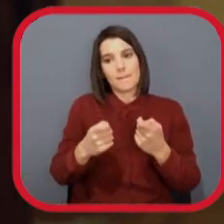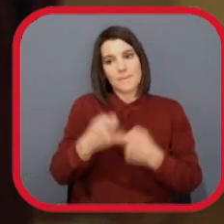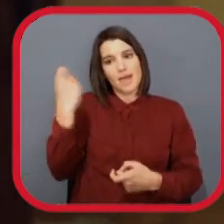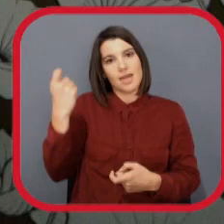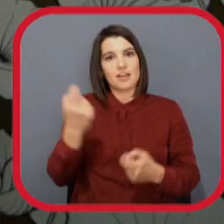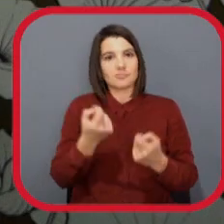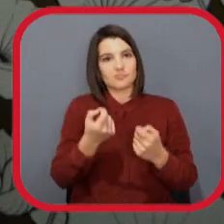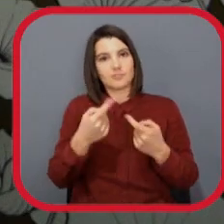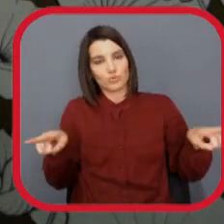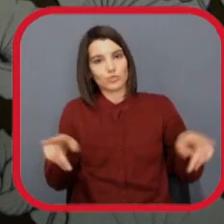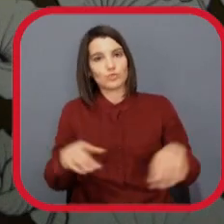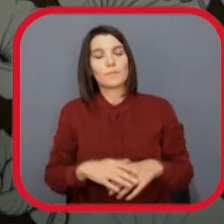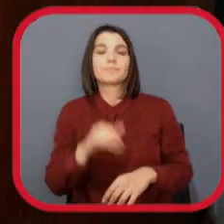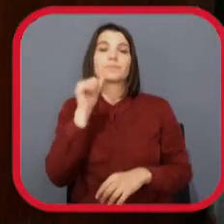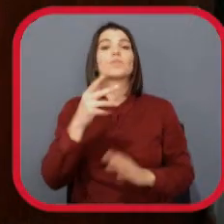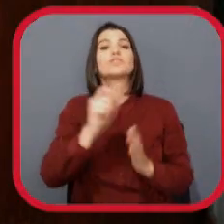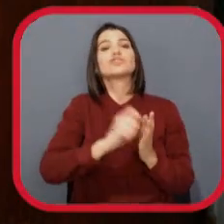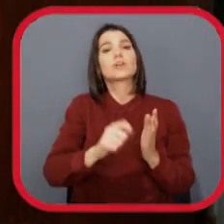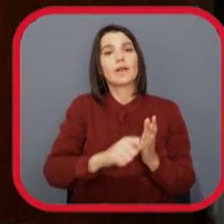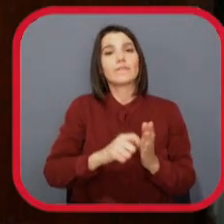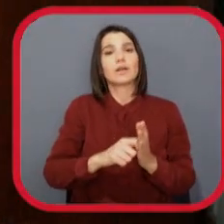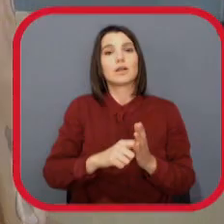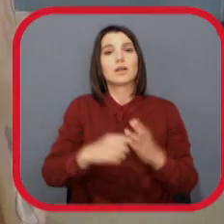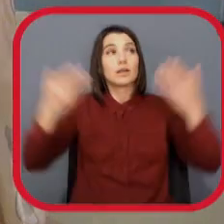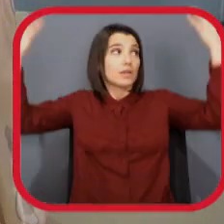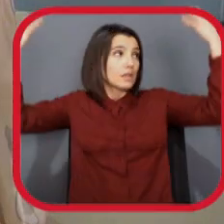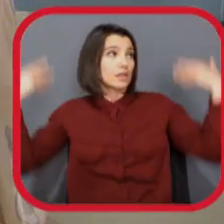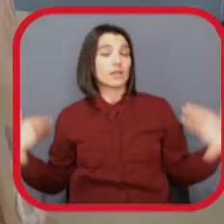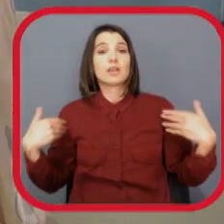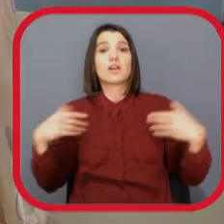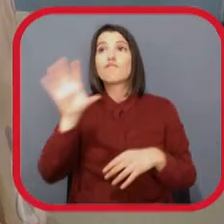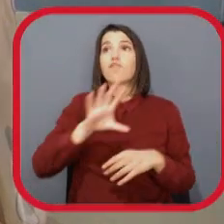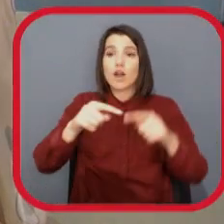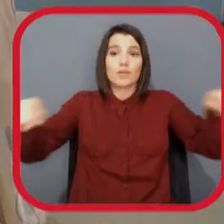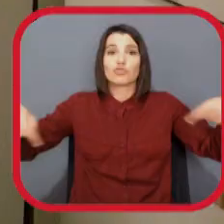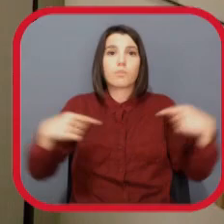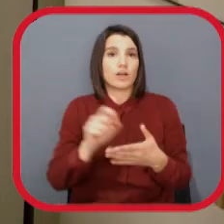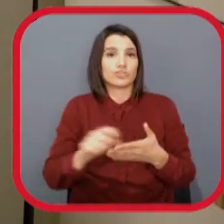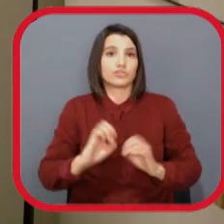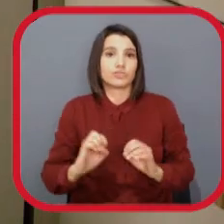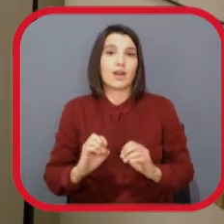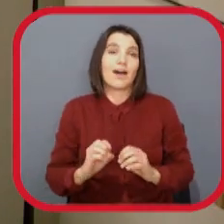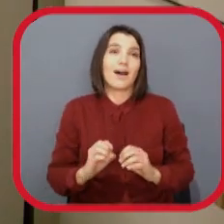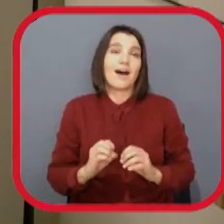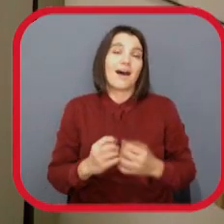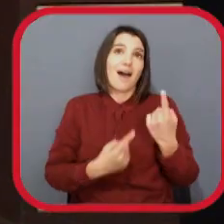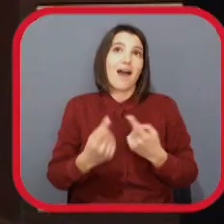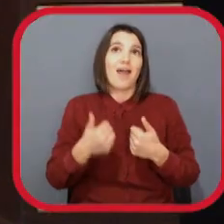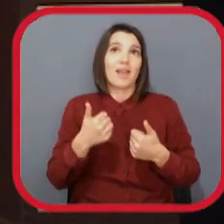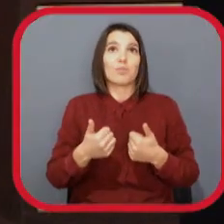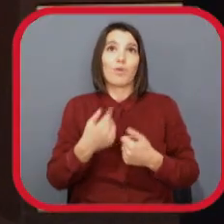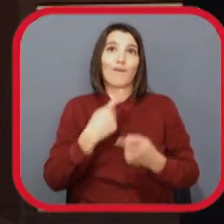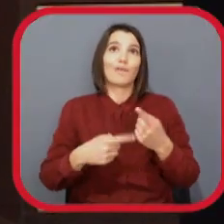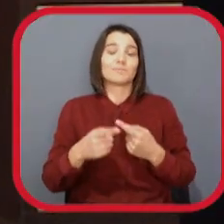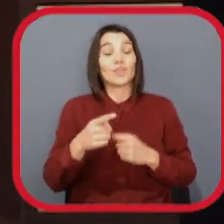contrastem um pouco. Nós normalmente quando escrevemos, ainda os decors não estão escritos. Às vezes era